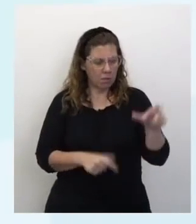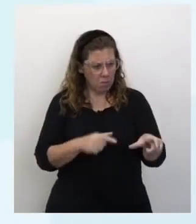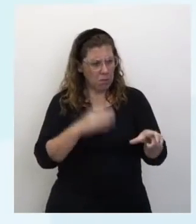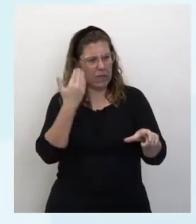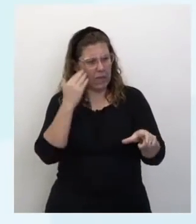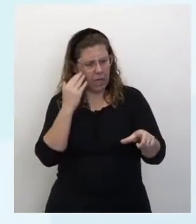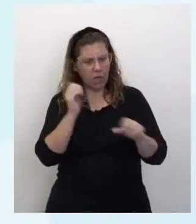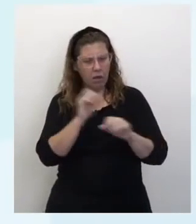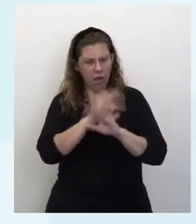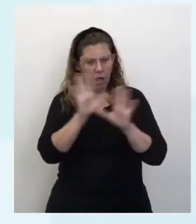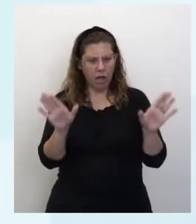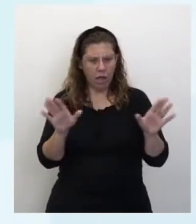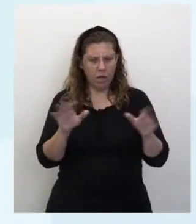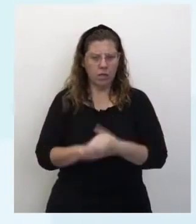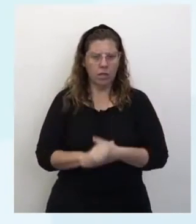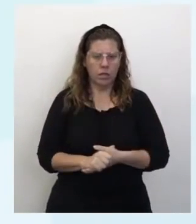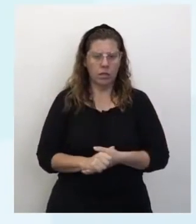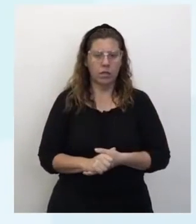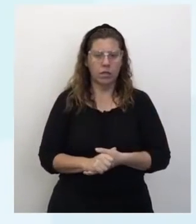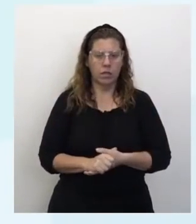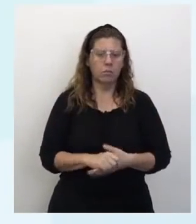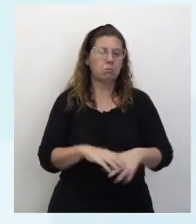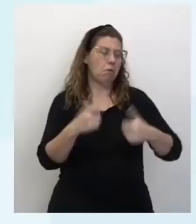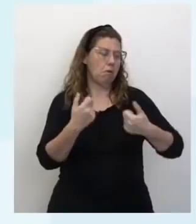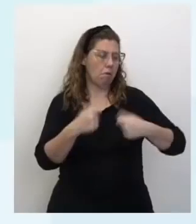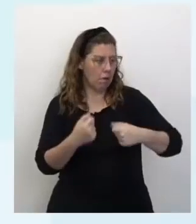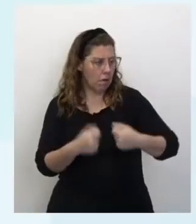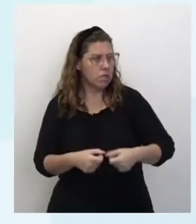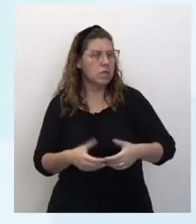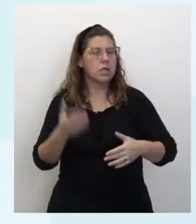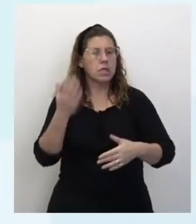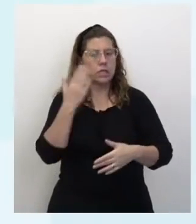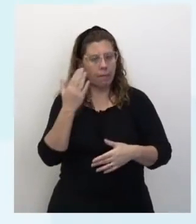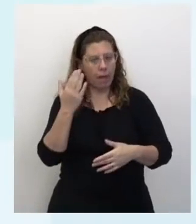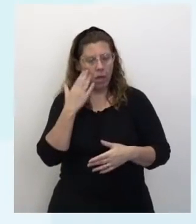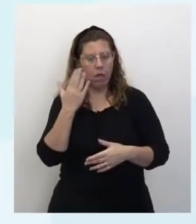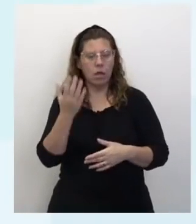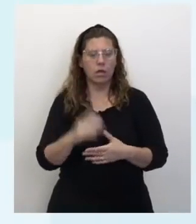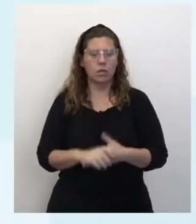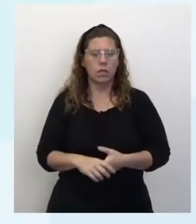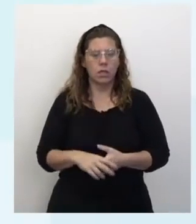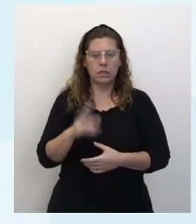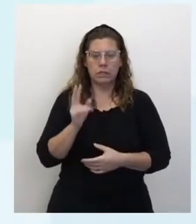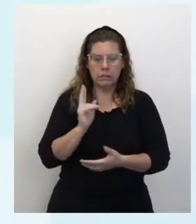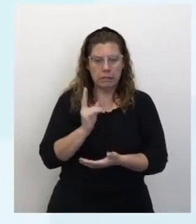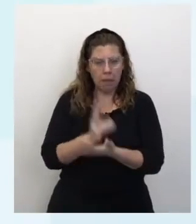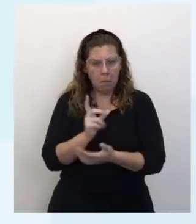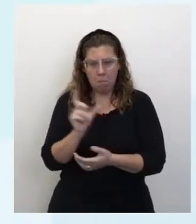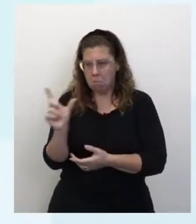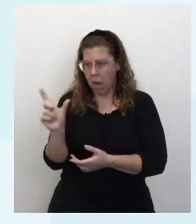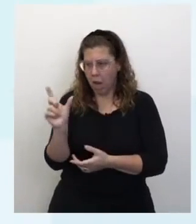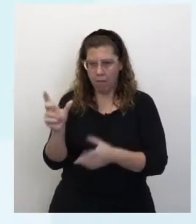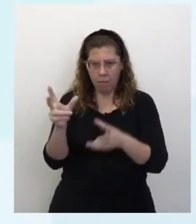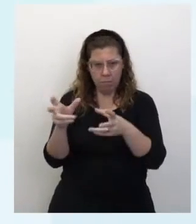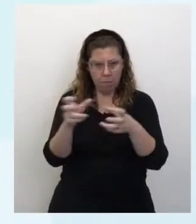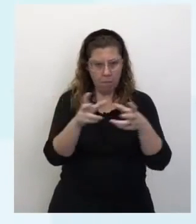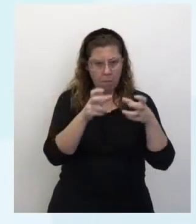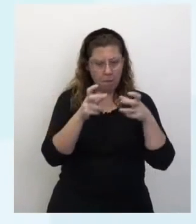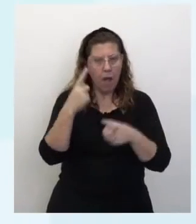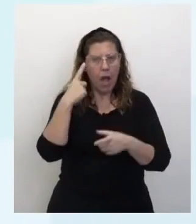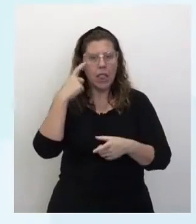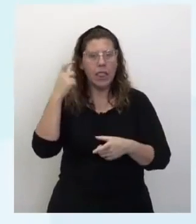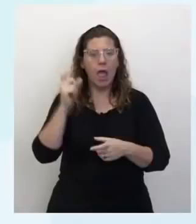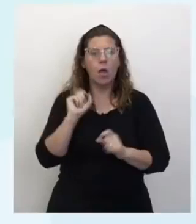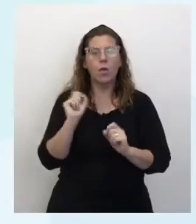compreender. E o criador deve considerar. Então, toda vez que você ver essa palavra must aqui, você vai dar a ideia